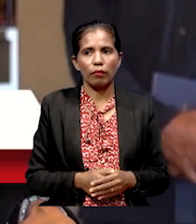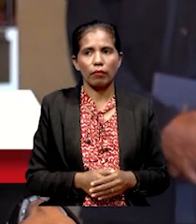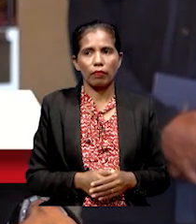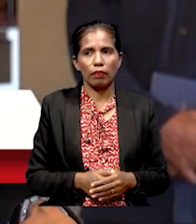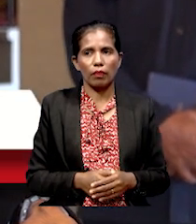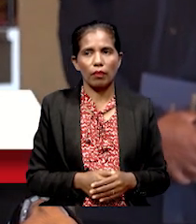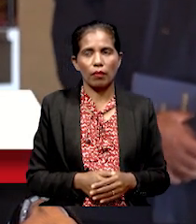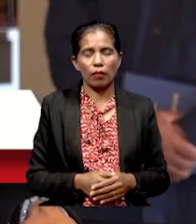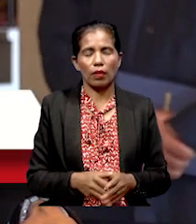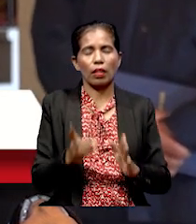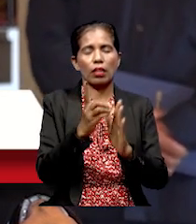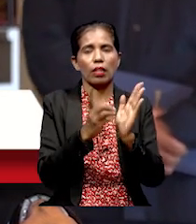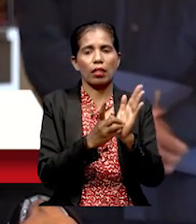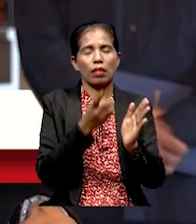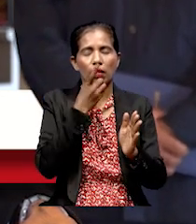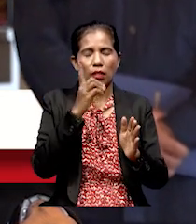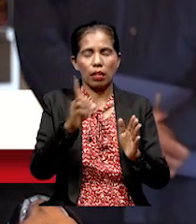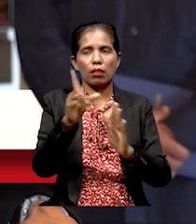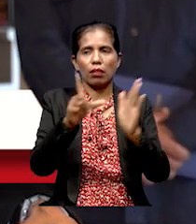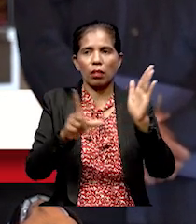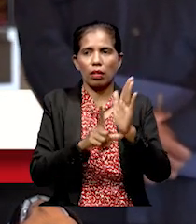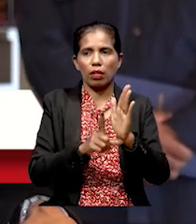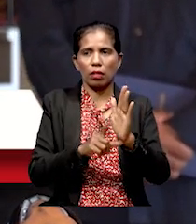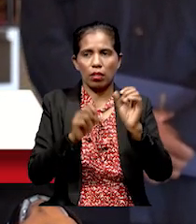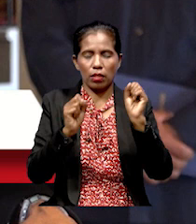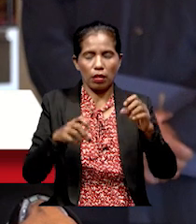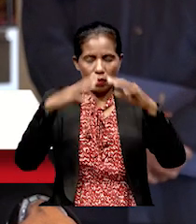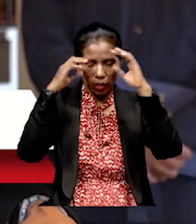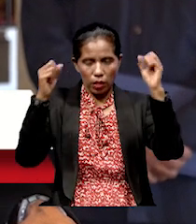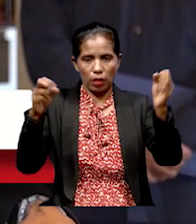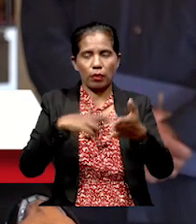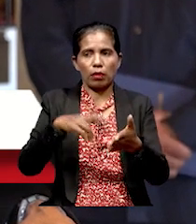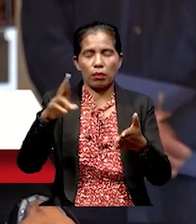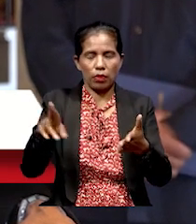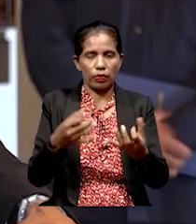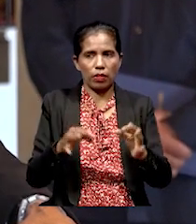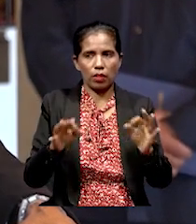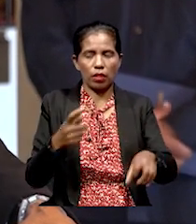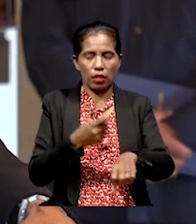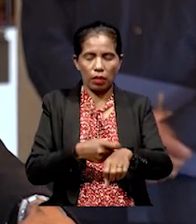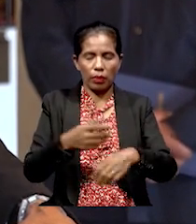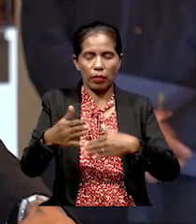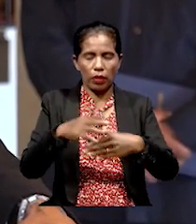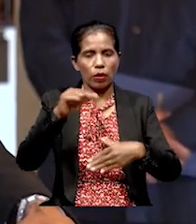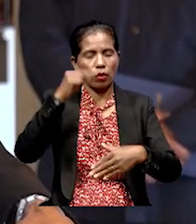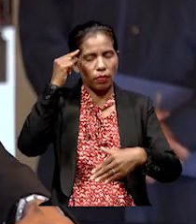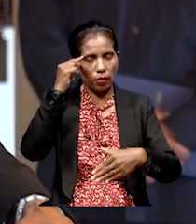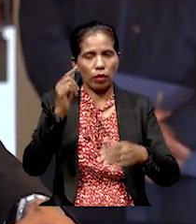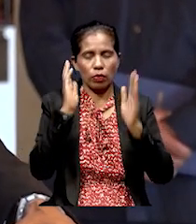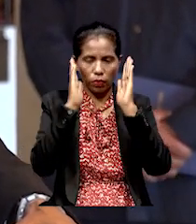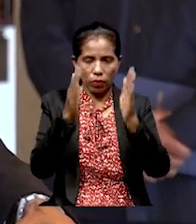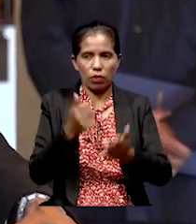decreto-lei para subsídio, né, para o Sua Excelência o Presidente promulga tempo. Portanto, é tempo para o governo começa a tomar